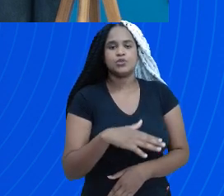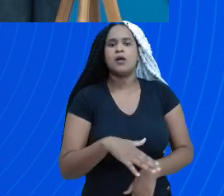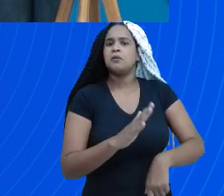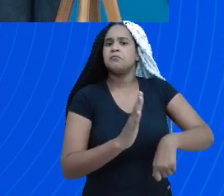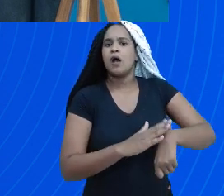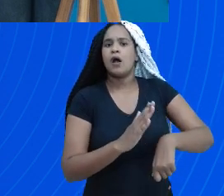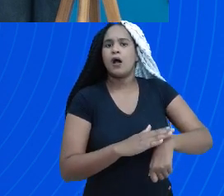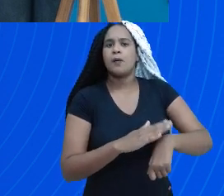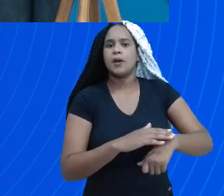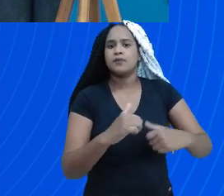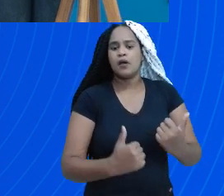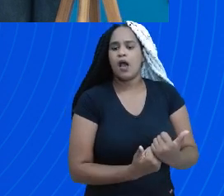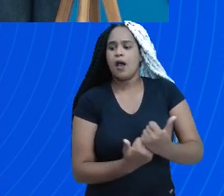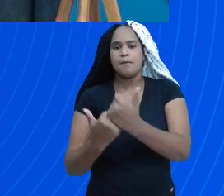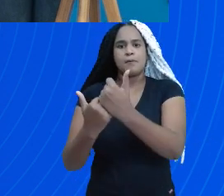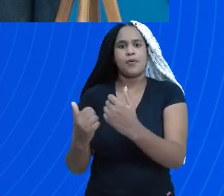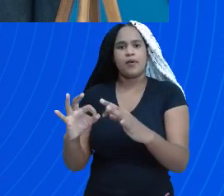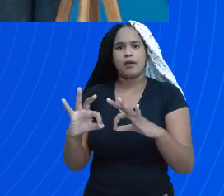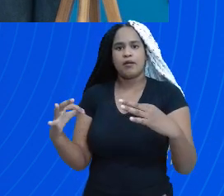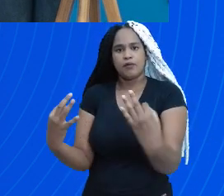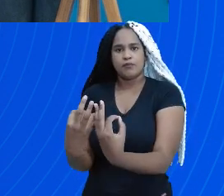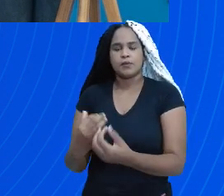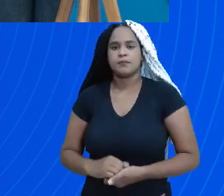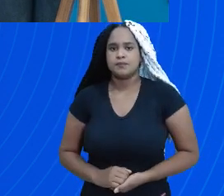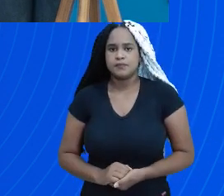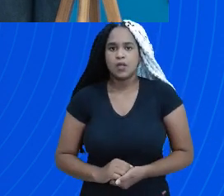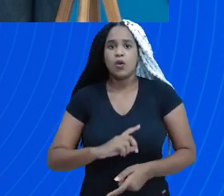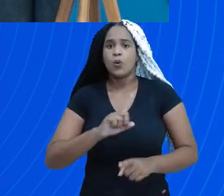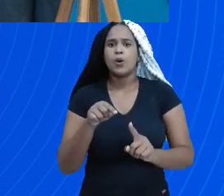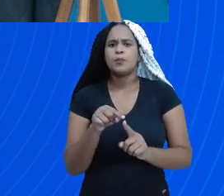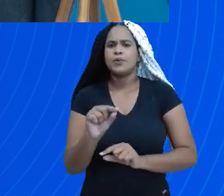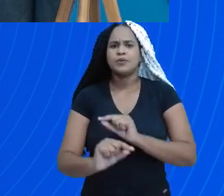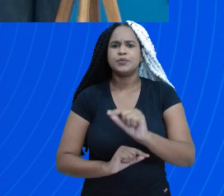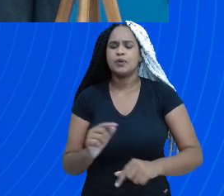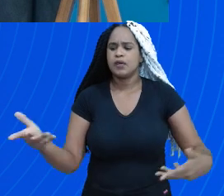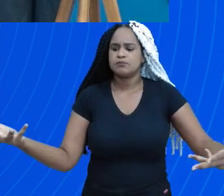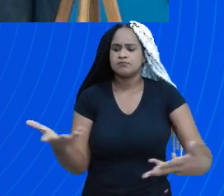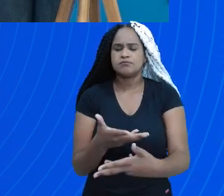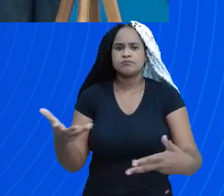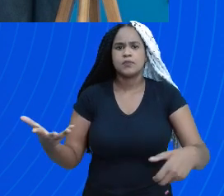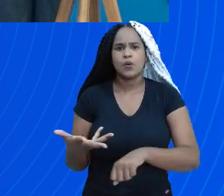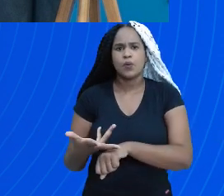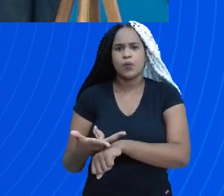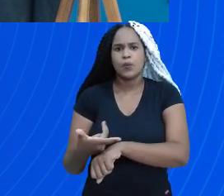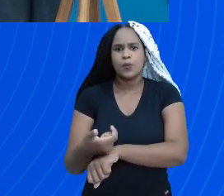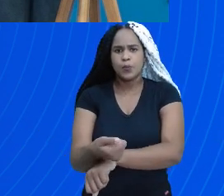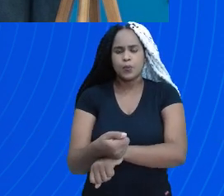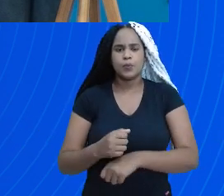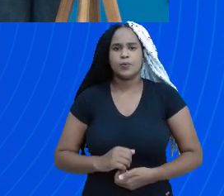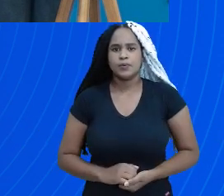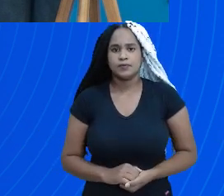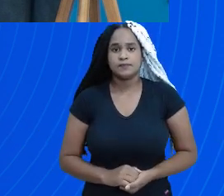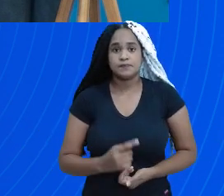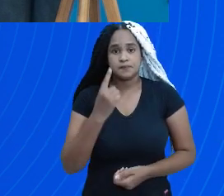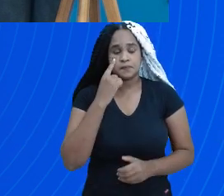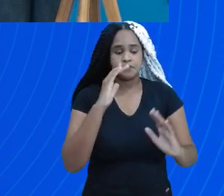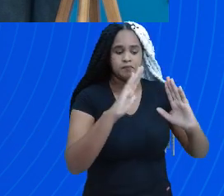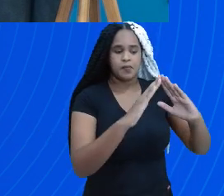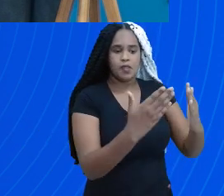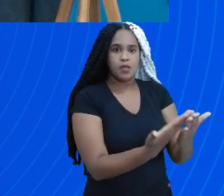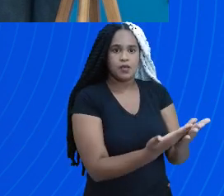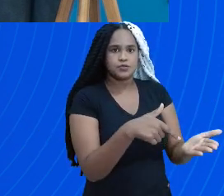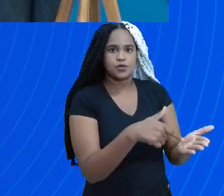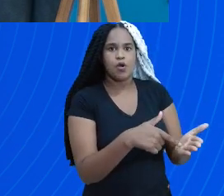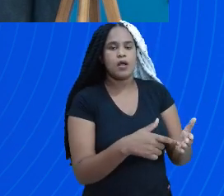apoio para os pais e promover uma relação de qualidade entre pais e escolas. Então, que a escola possa